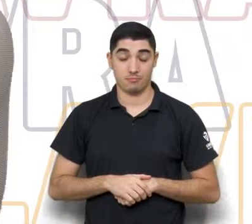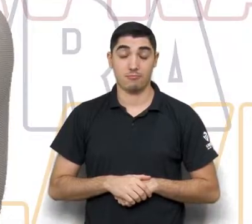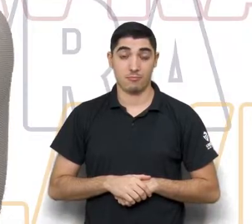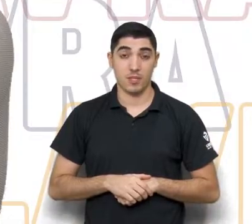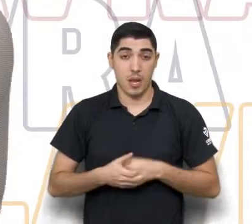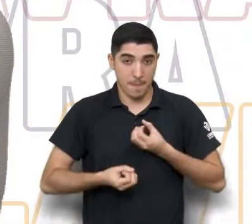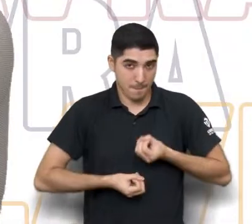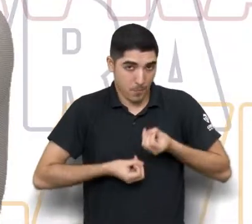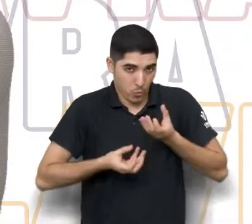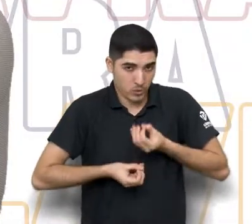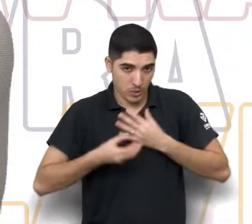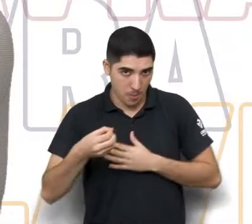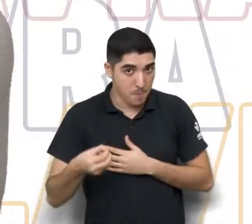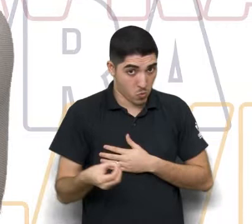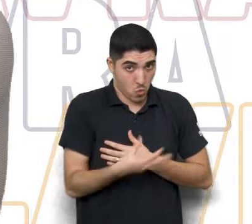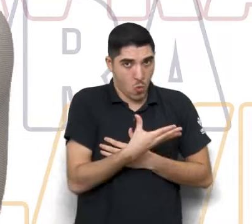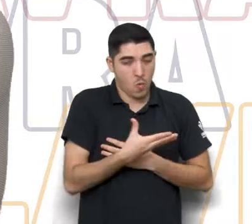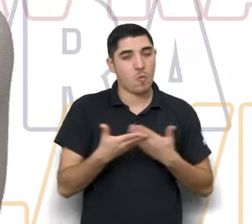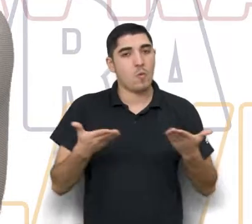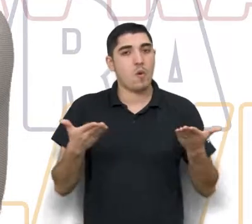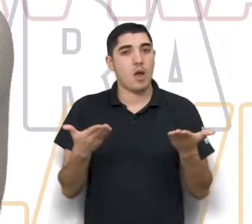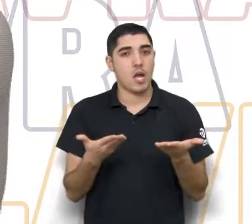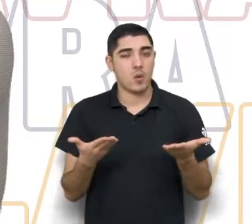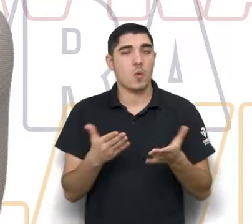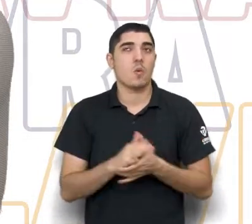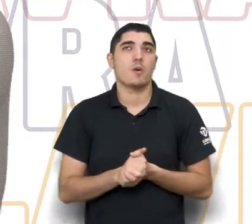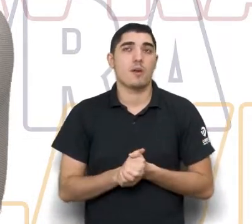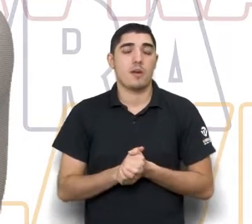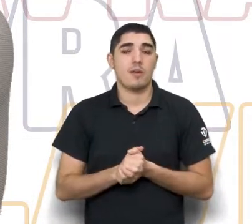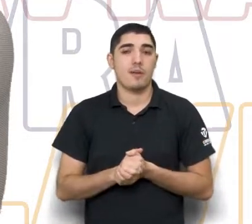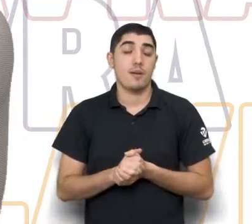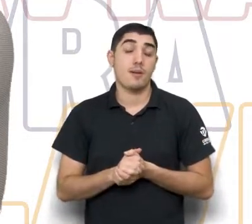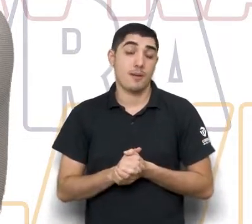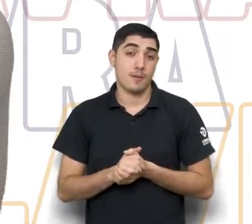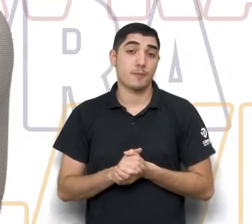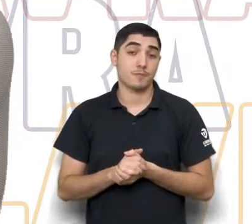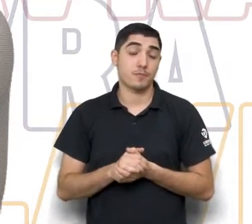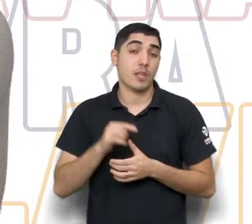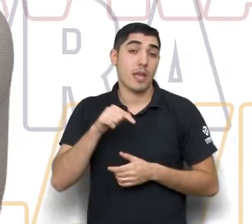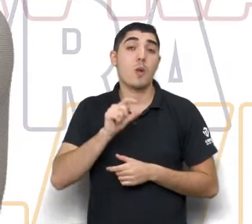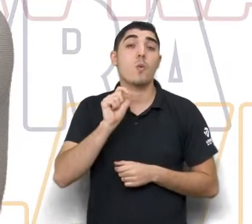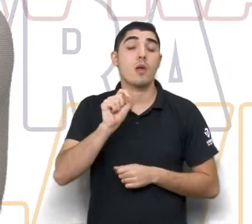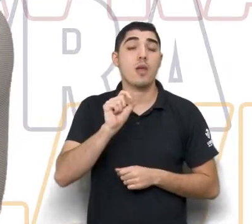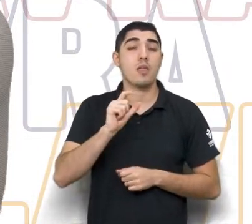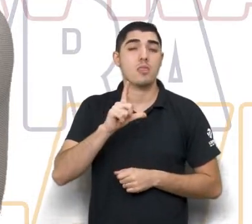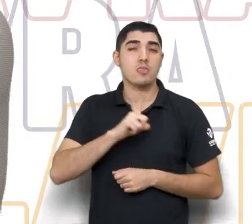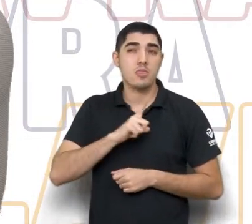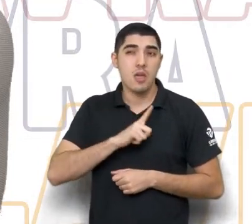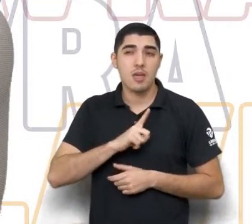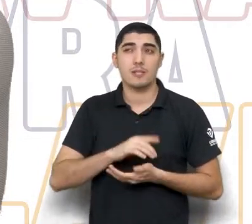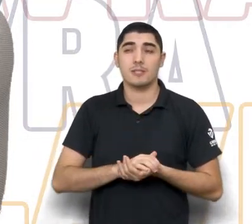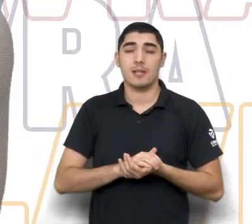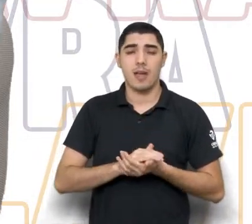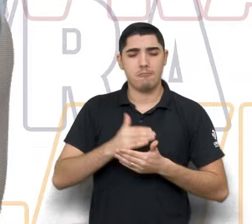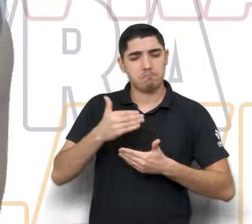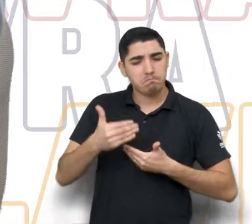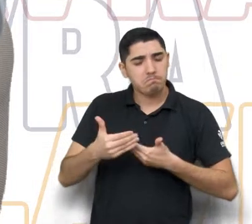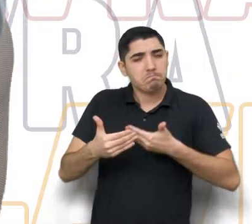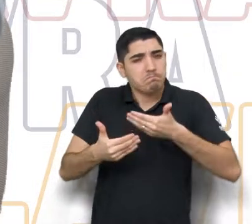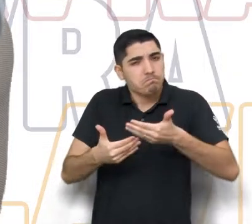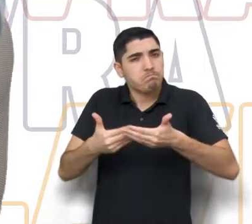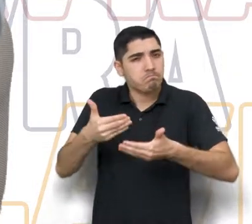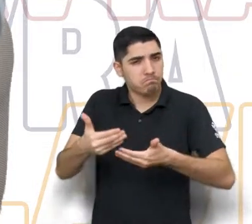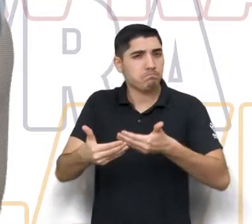poesia moderna é uma poesia que transgride, ela é